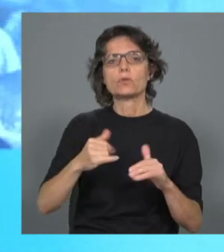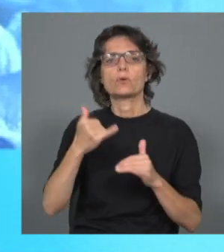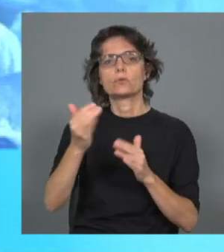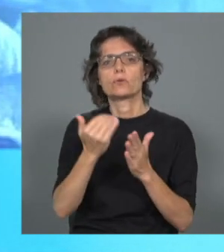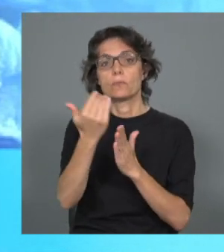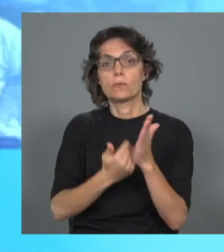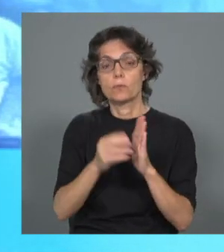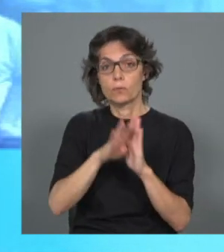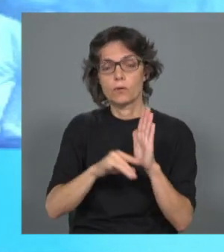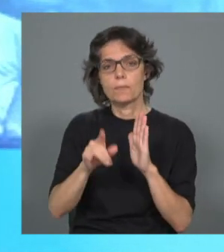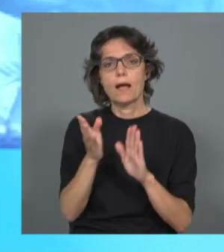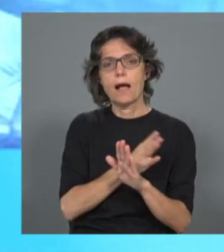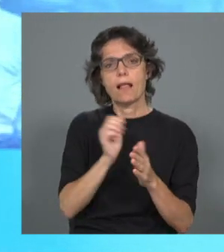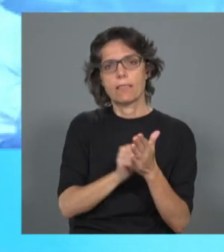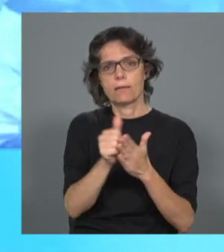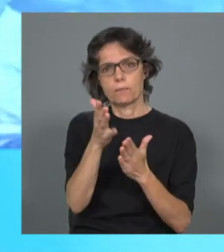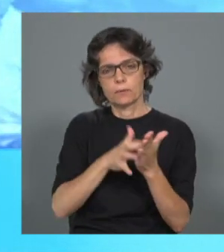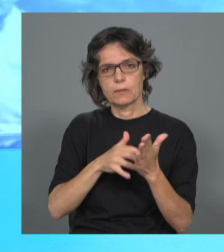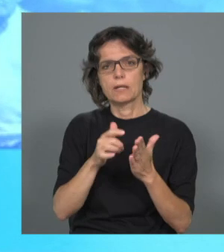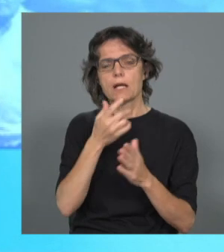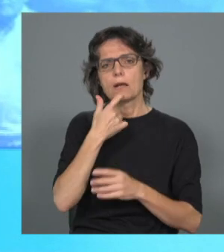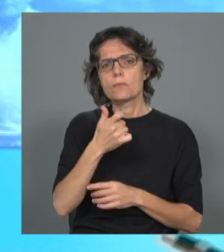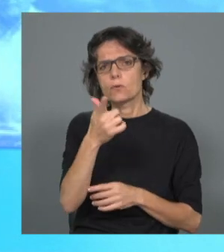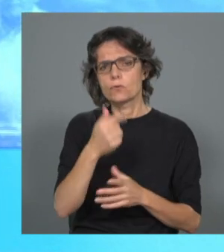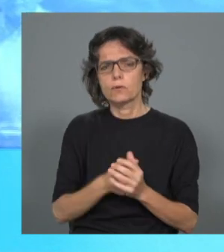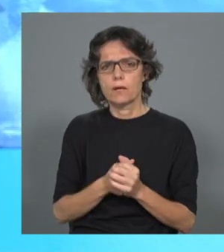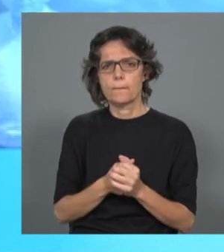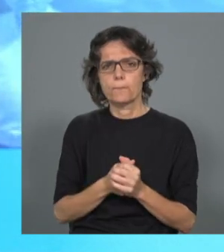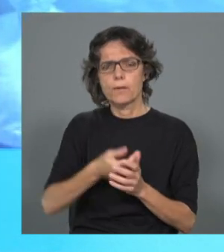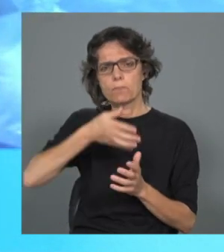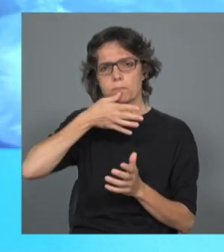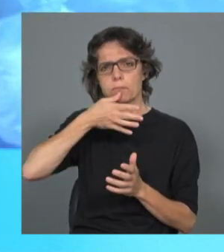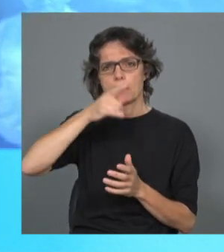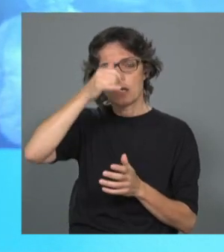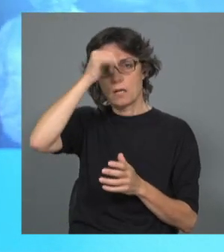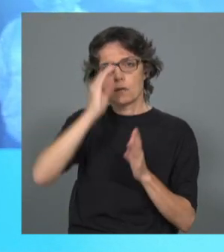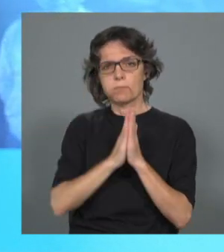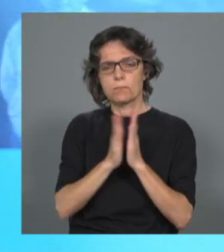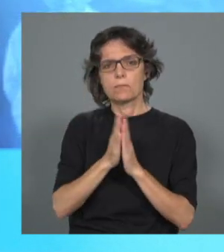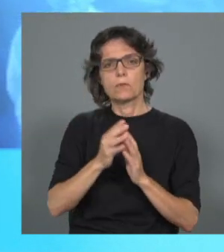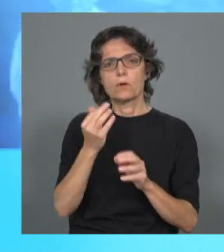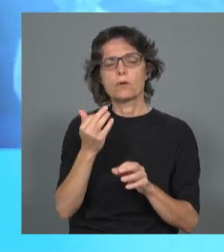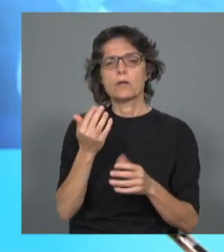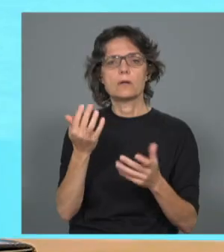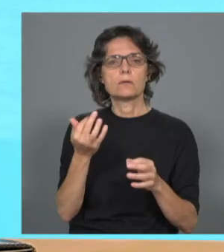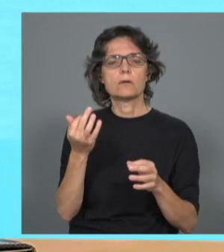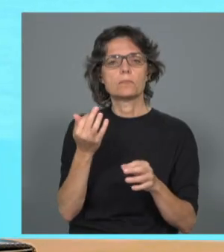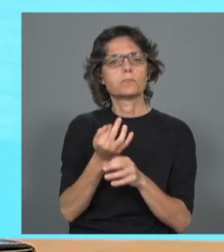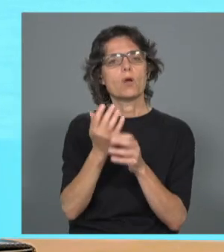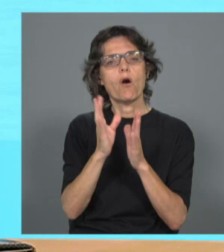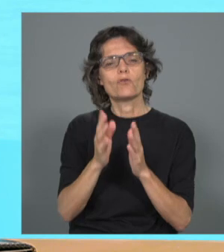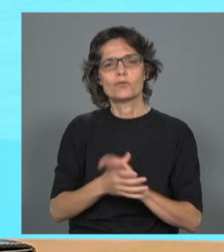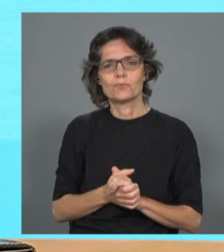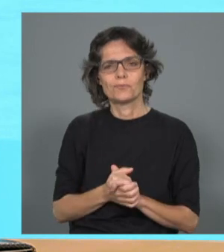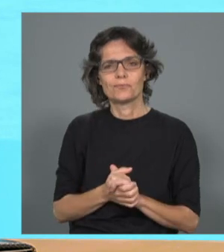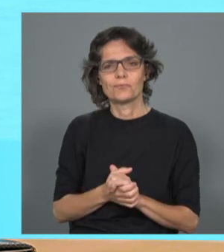da Bíblia, perguntava-lhe, Frei Hermínio, o que celebra a liturgia católica neste domingo de Pentecostes. É a grande festa